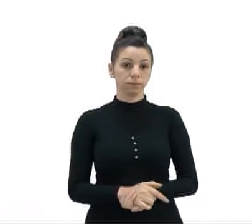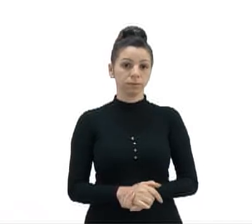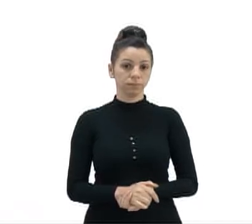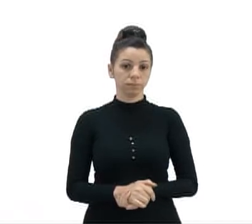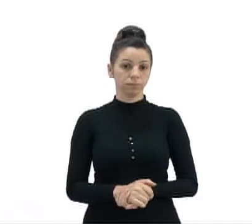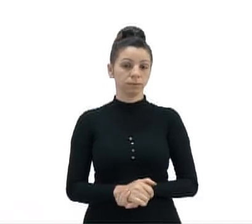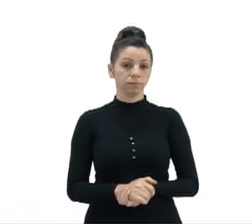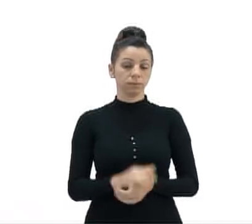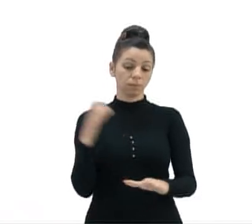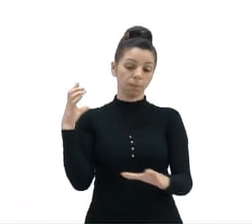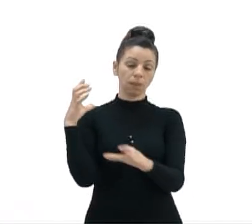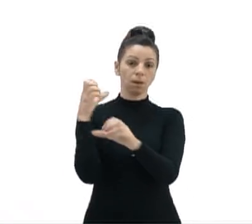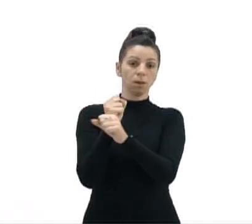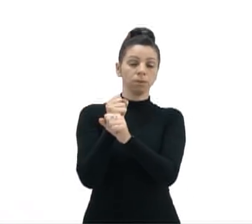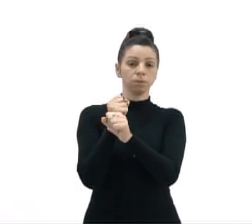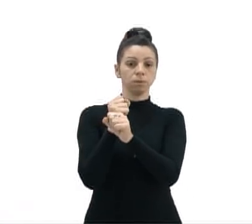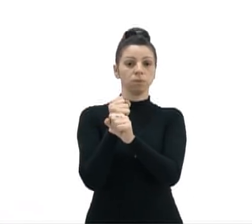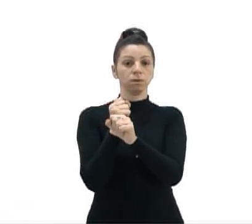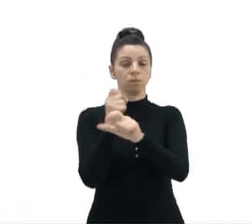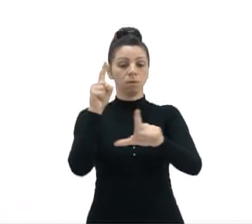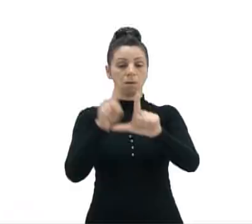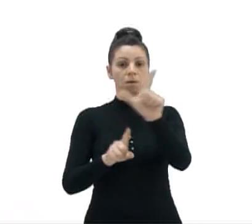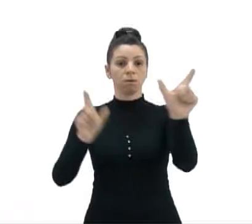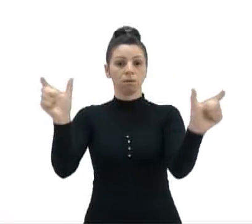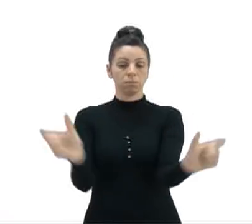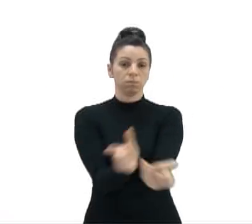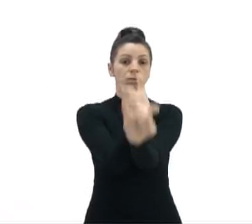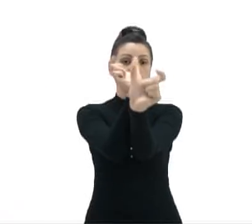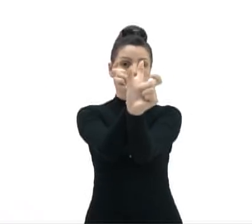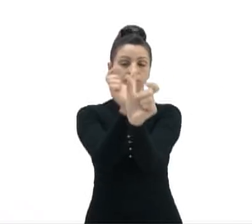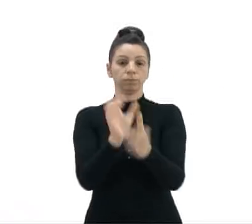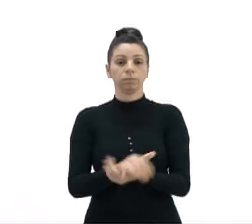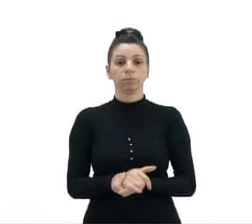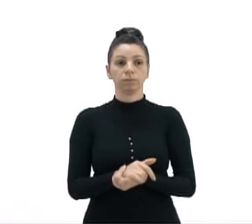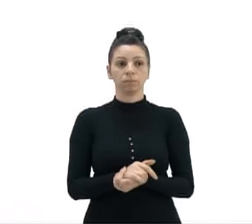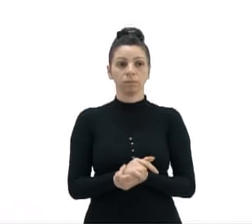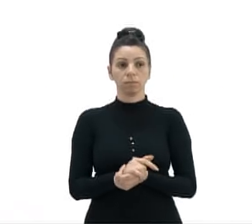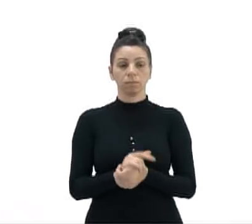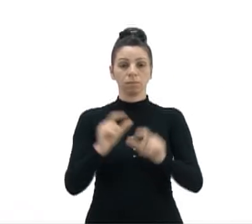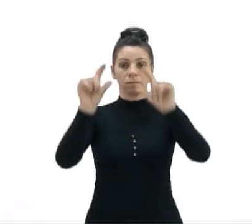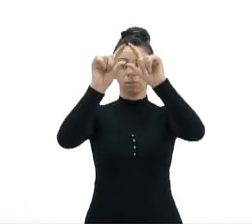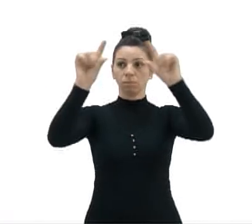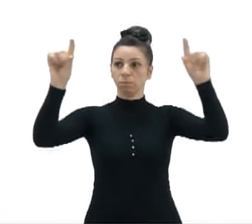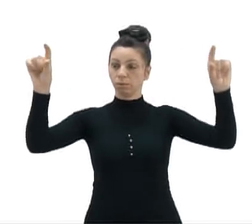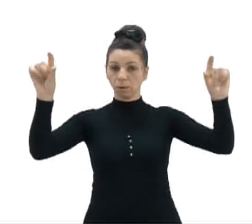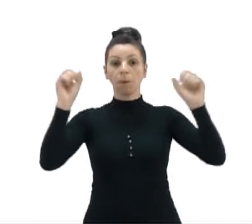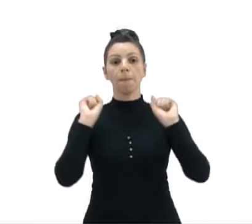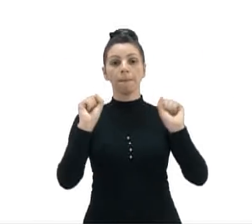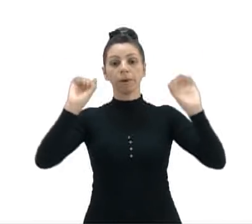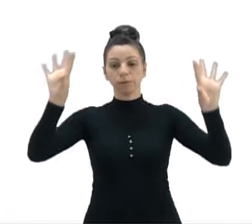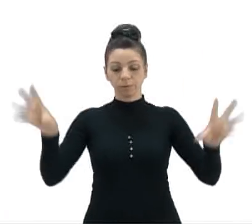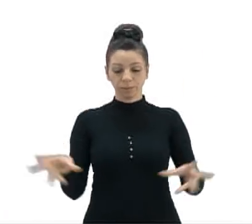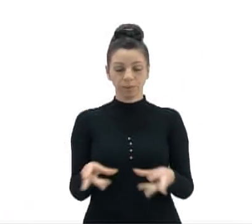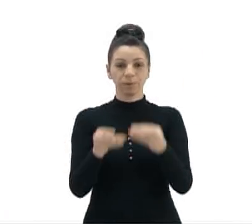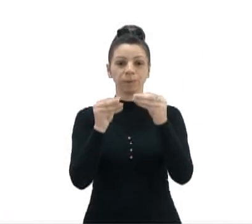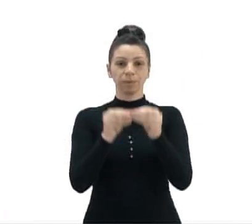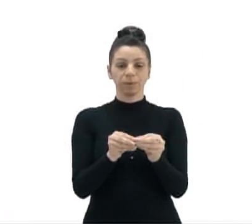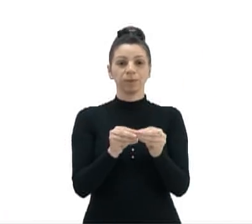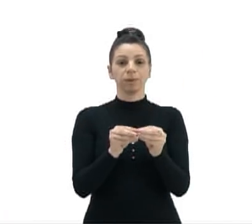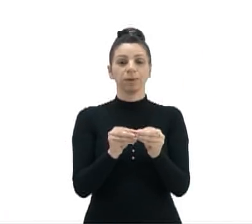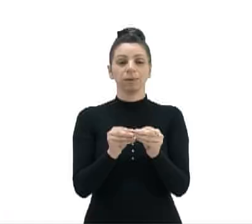Olha lá, adição algébrica de monômios. Vejam bem, essa operação também pode ser chamada de redução de